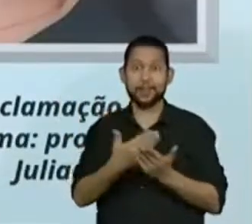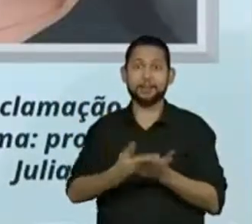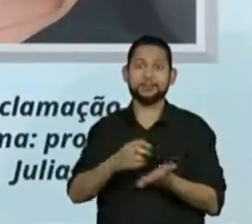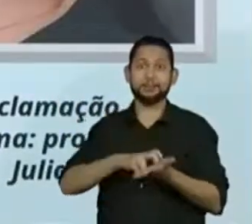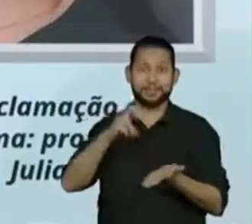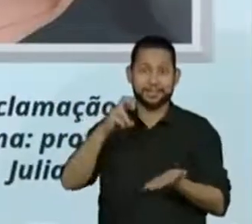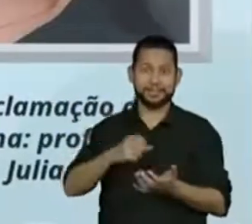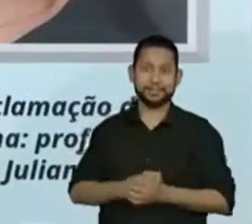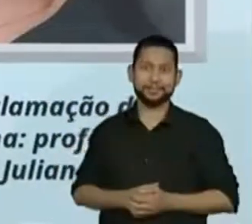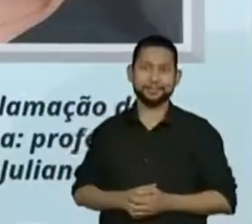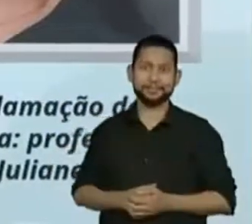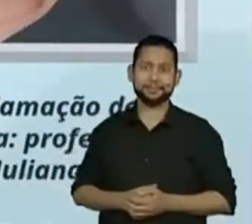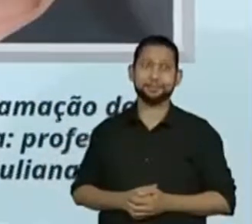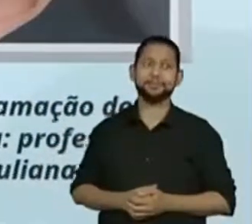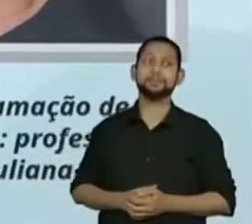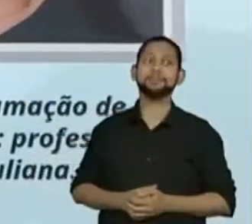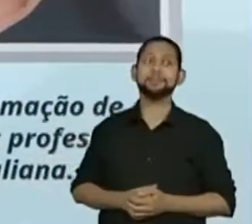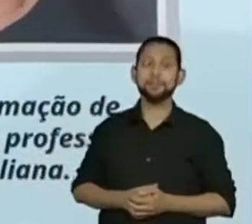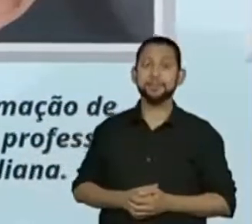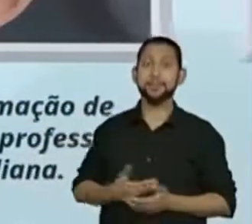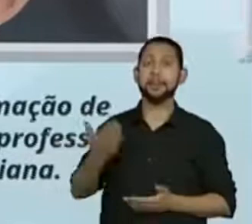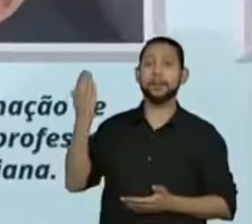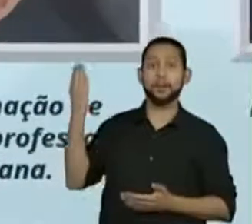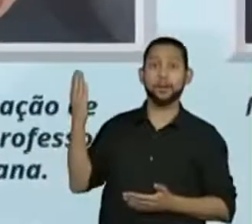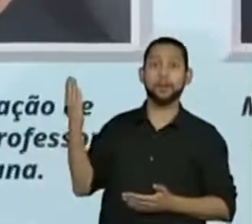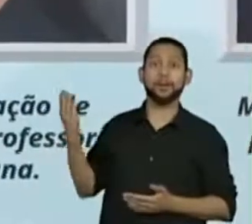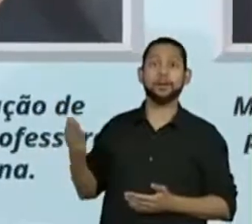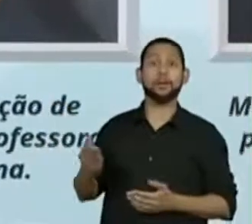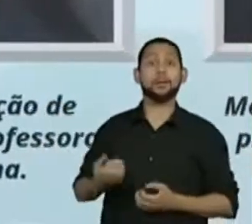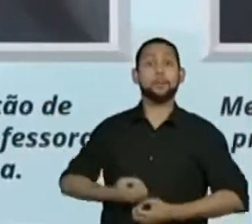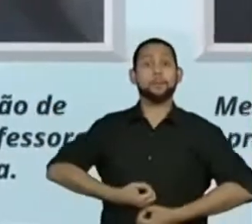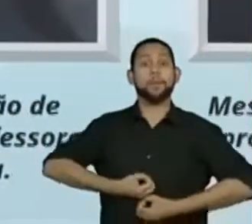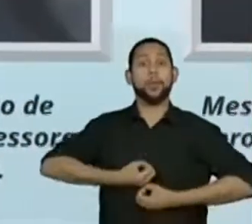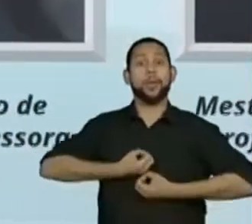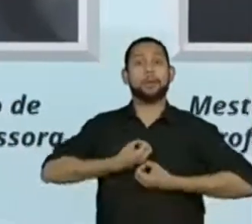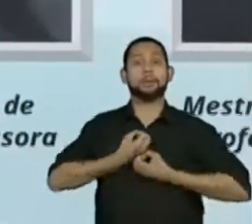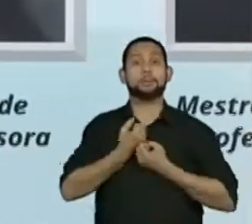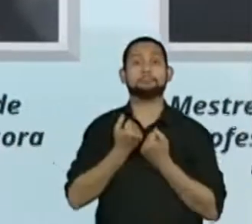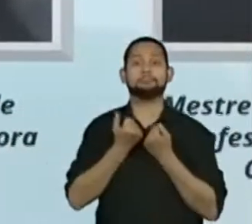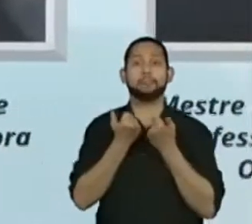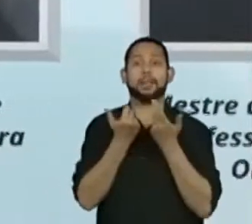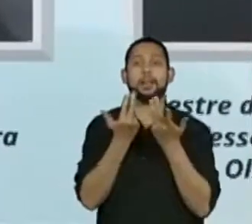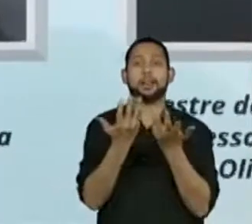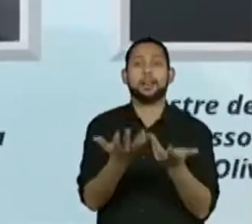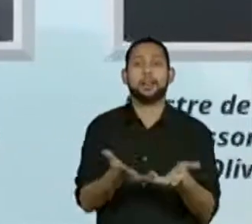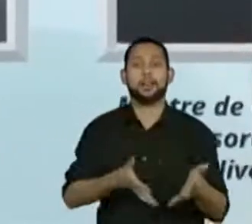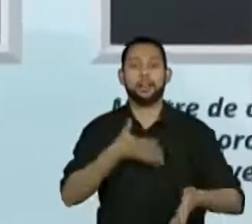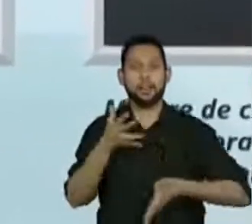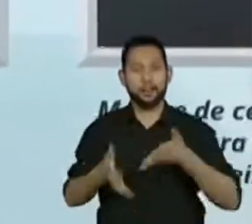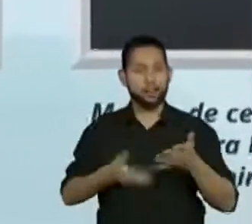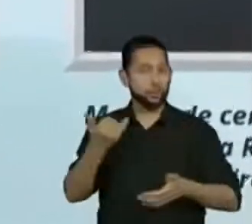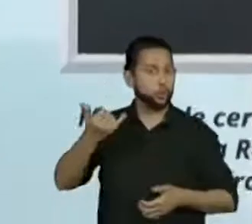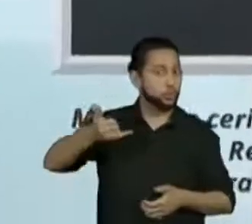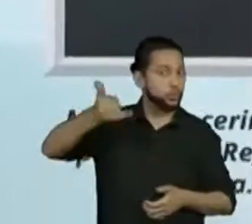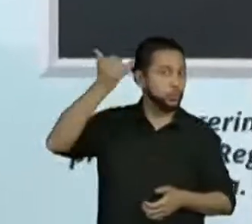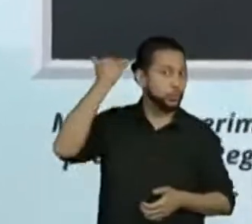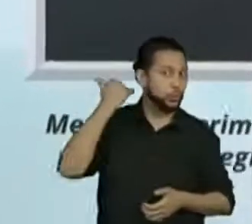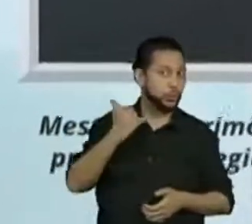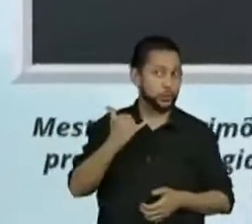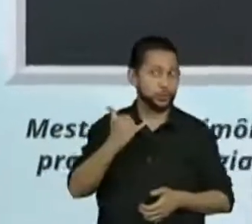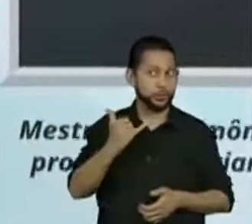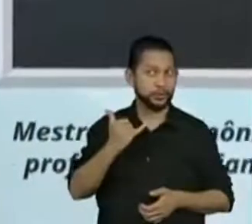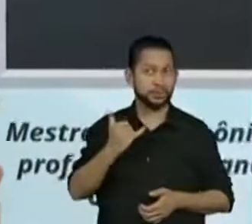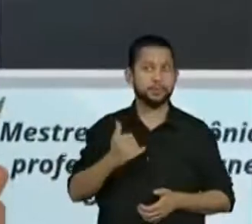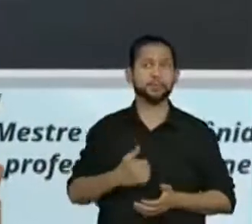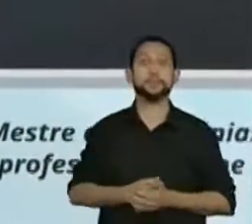manhã coloquei os três aqui ó declamação de poema pela professora Juliana não vou